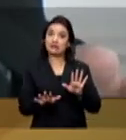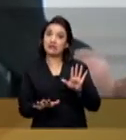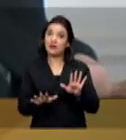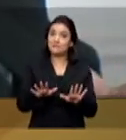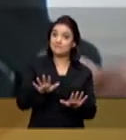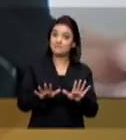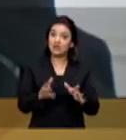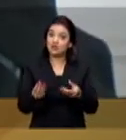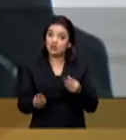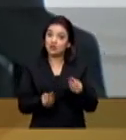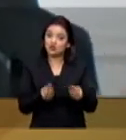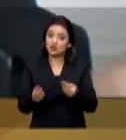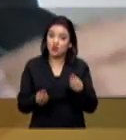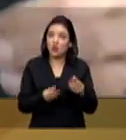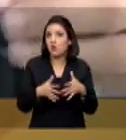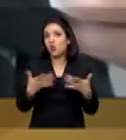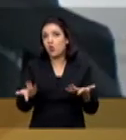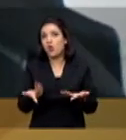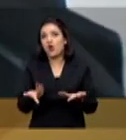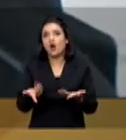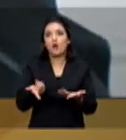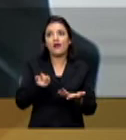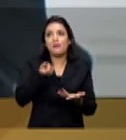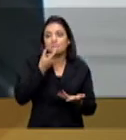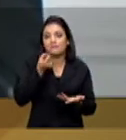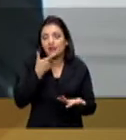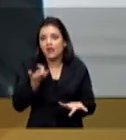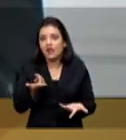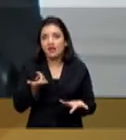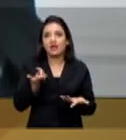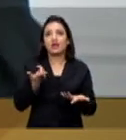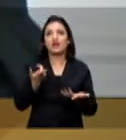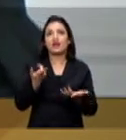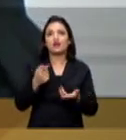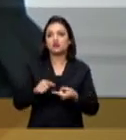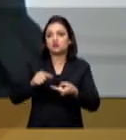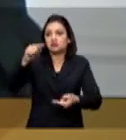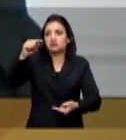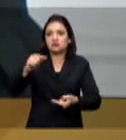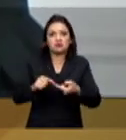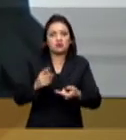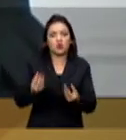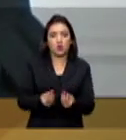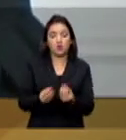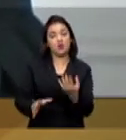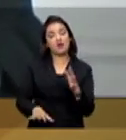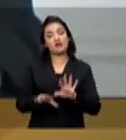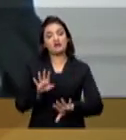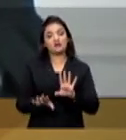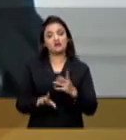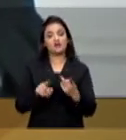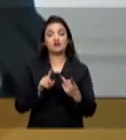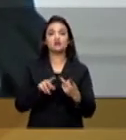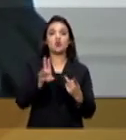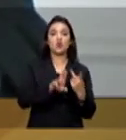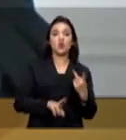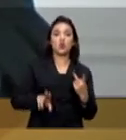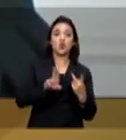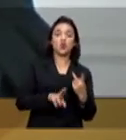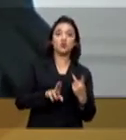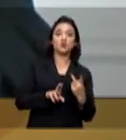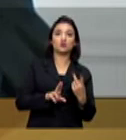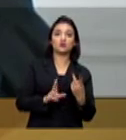dependendo aqui de qual medicamento, da quantidade de medicamento. Outras vezes aplica o